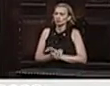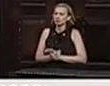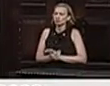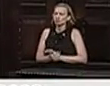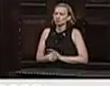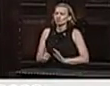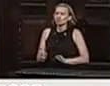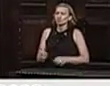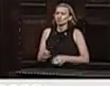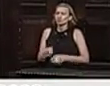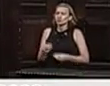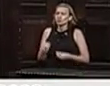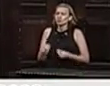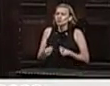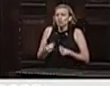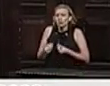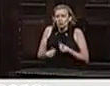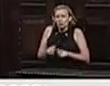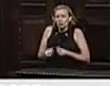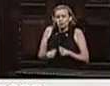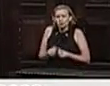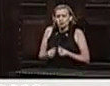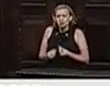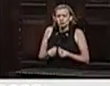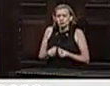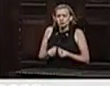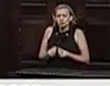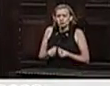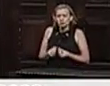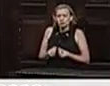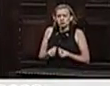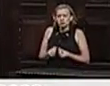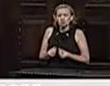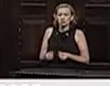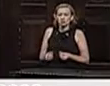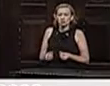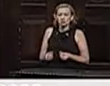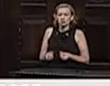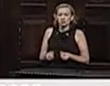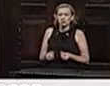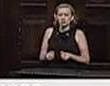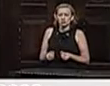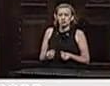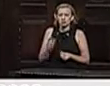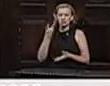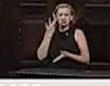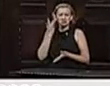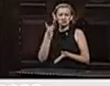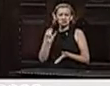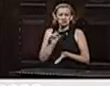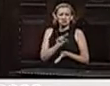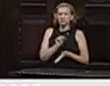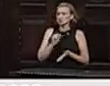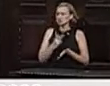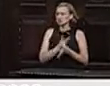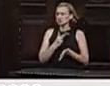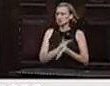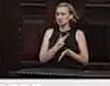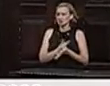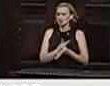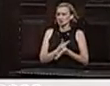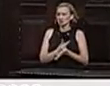possível que a gente naturalize como se não fosse fruto de escolhas erradas e irresponsáveis que